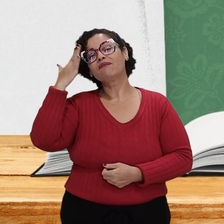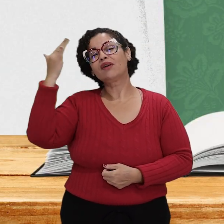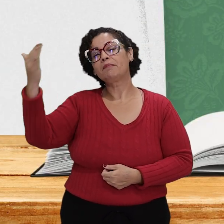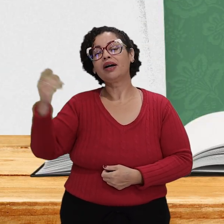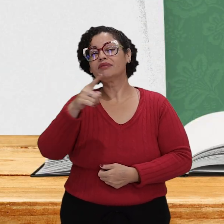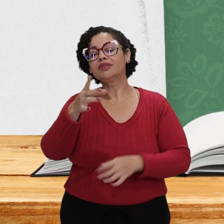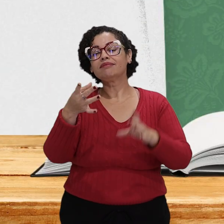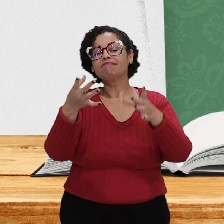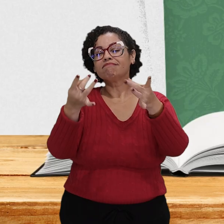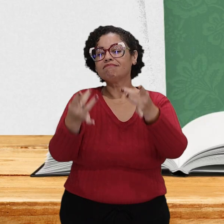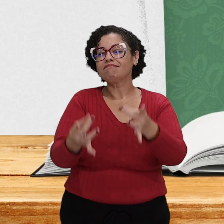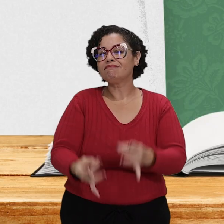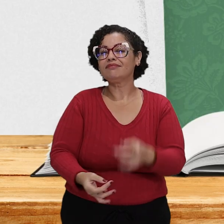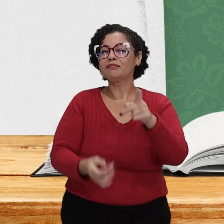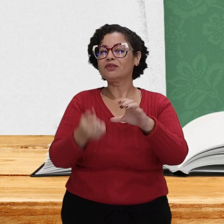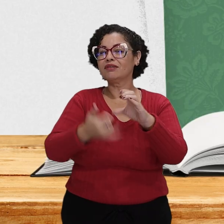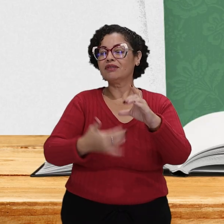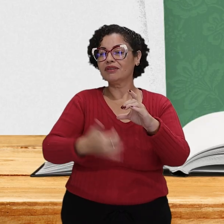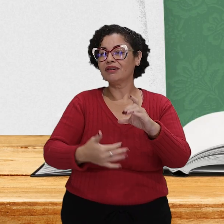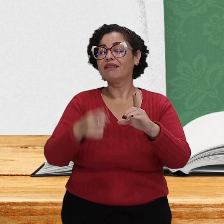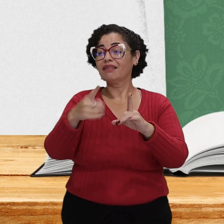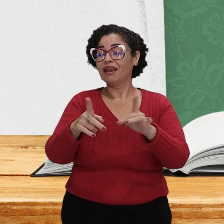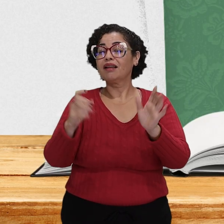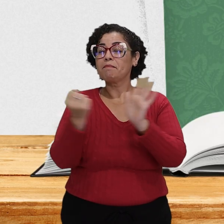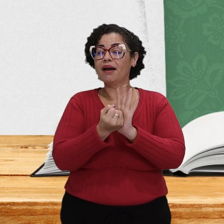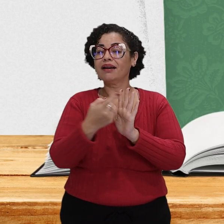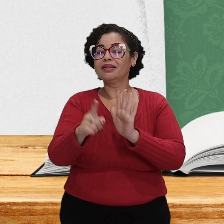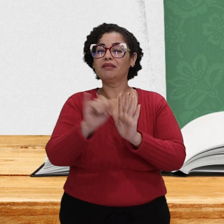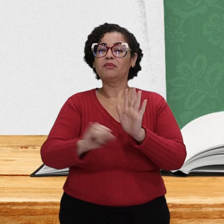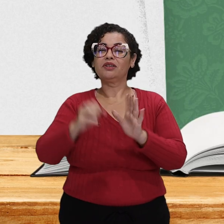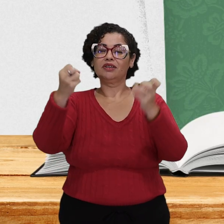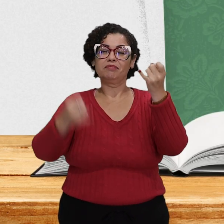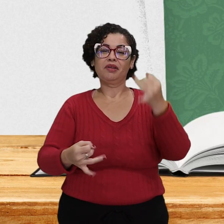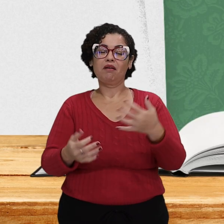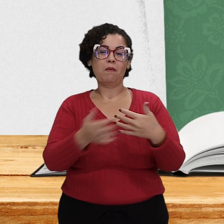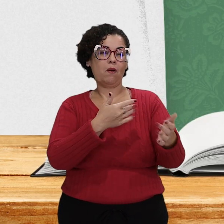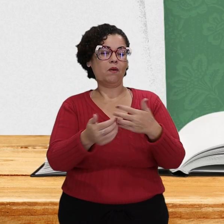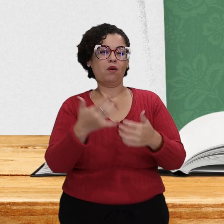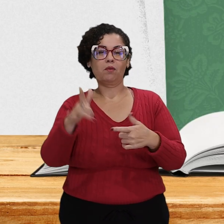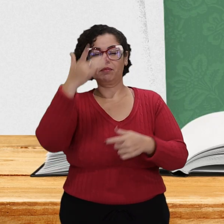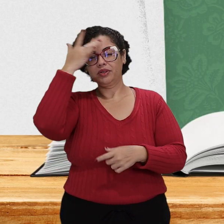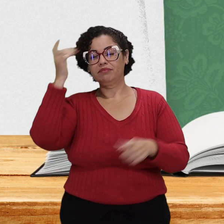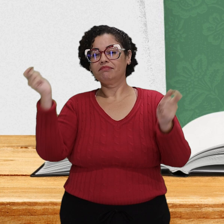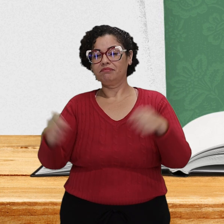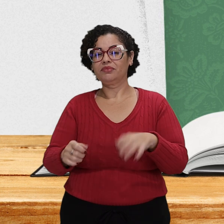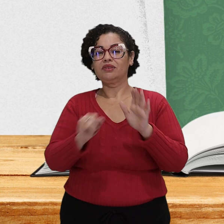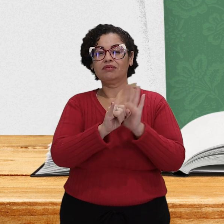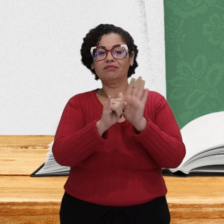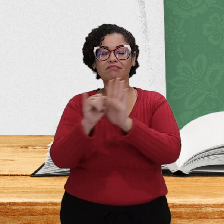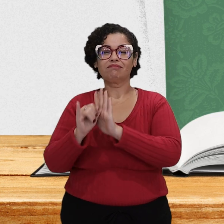famoso e tente descrever essa pessoa usando uma característica marcante da qual qualquer outra pessoa